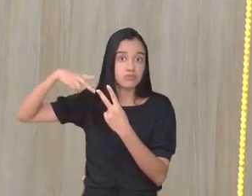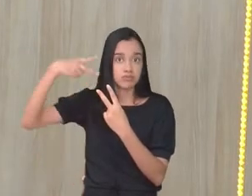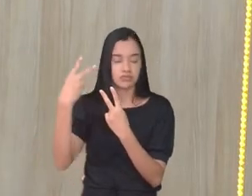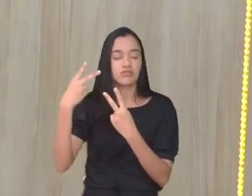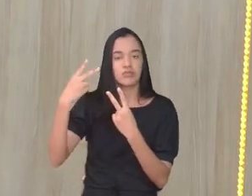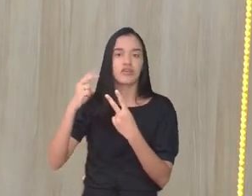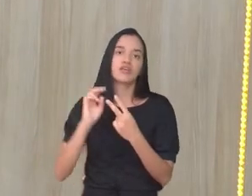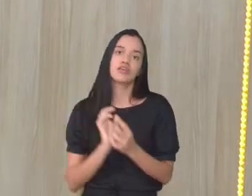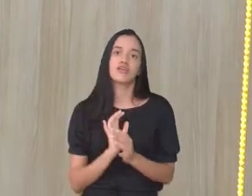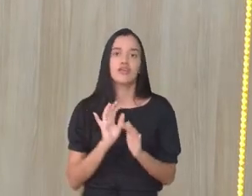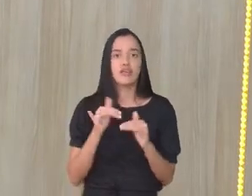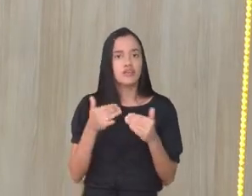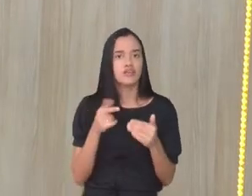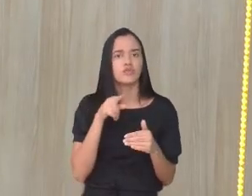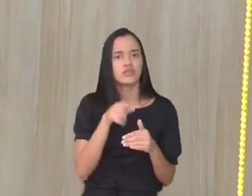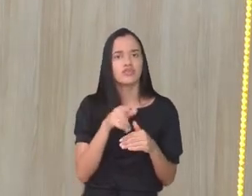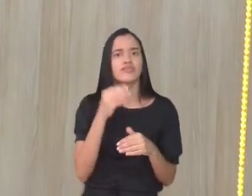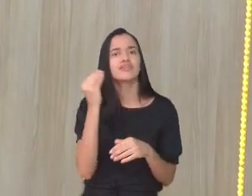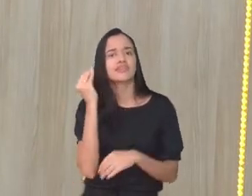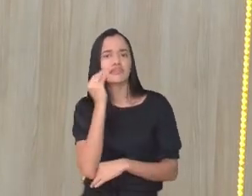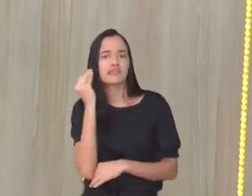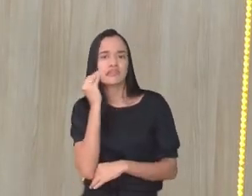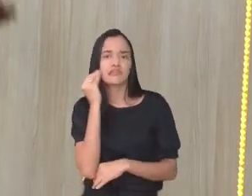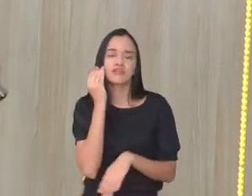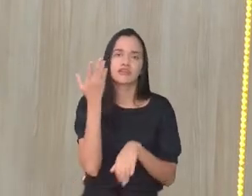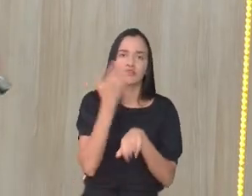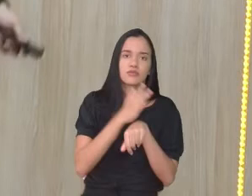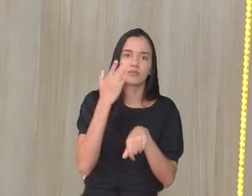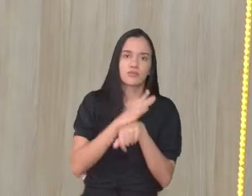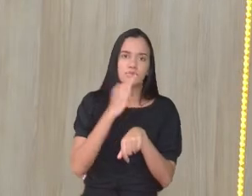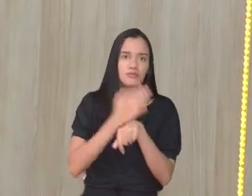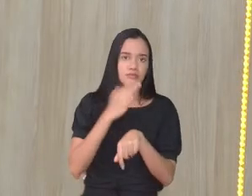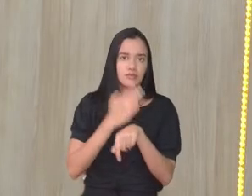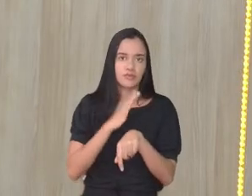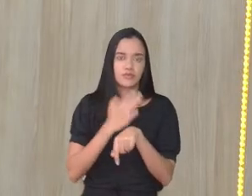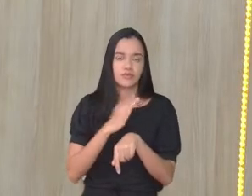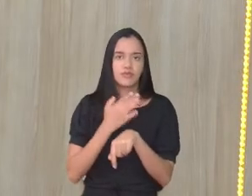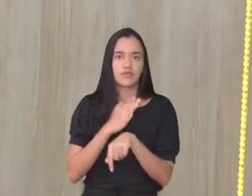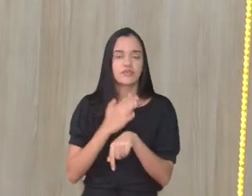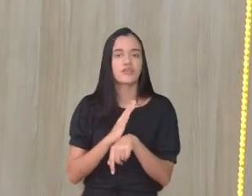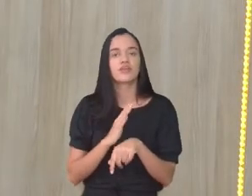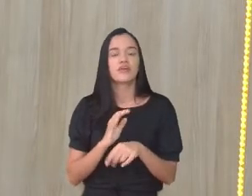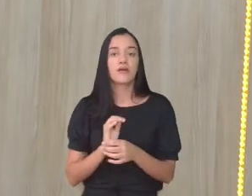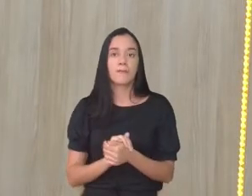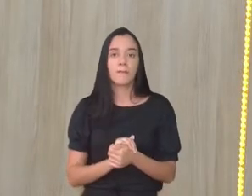primeira propriedade. E aí você vai testando também com todas as outras